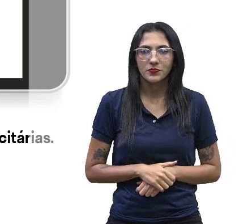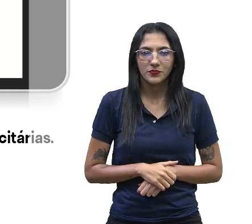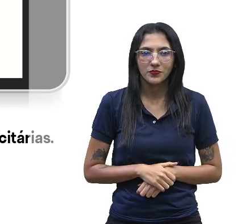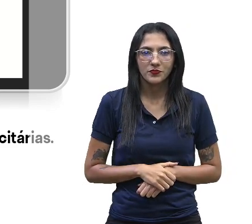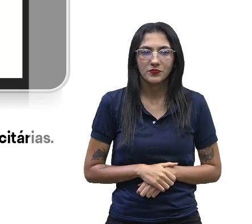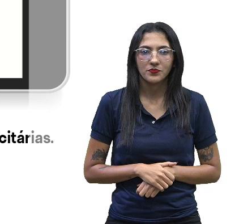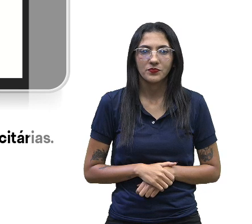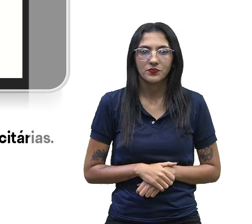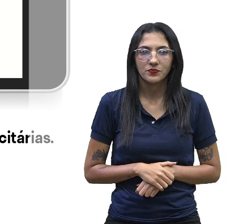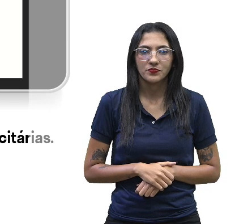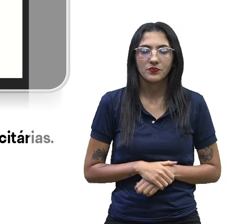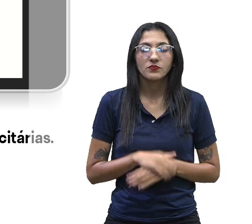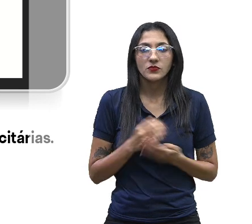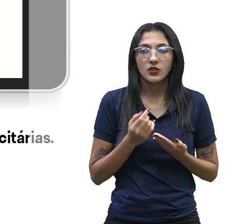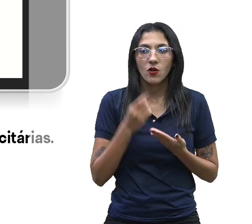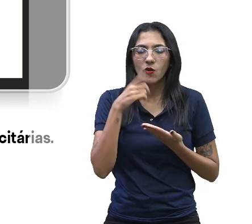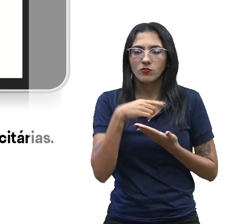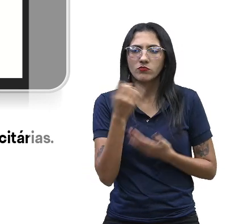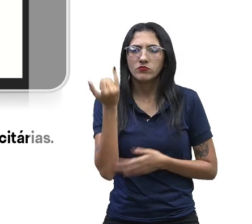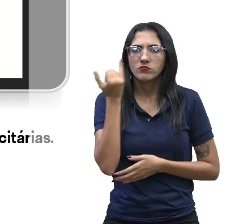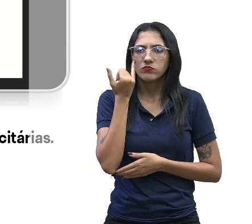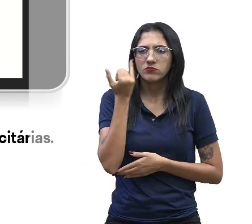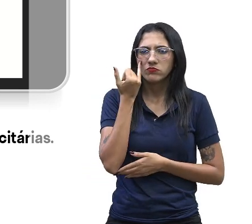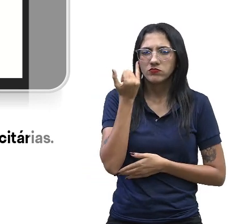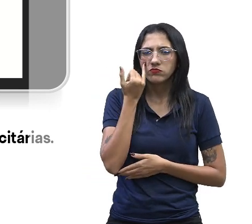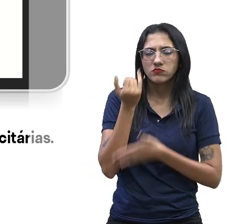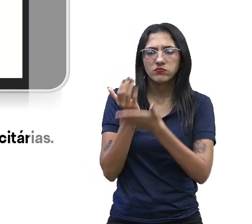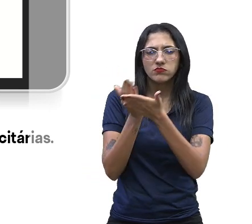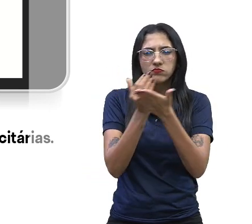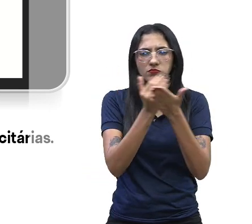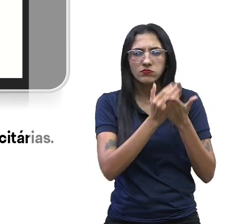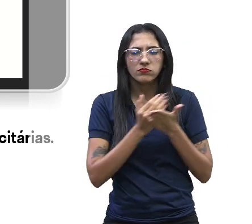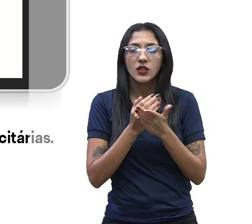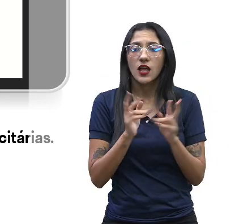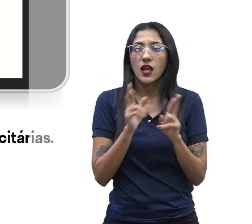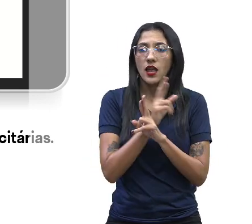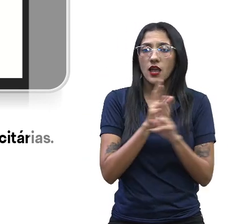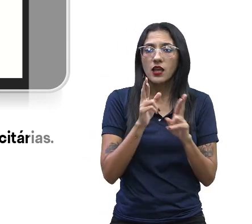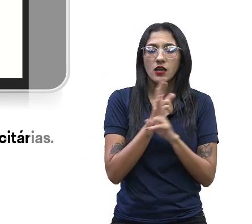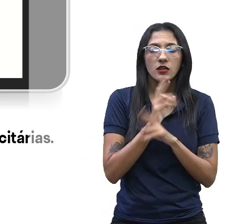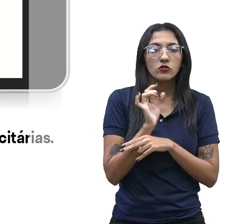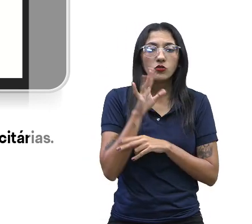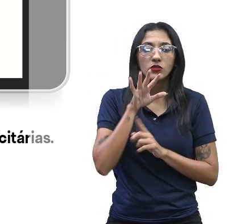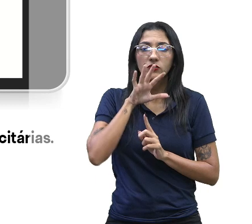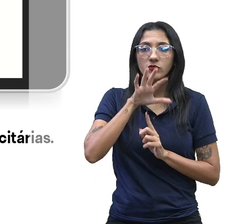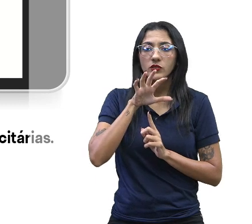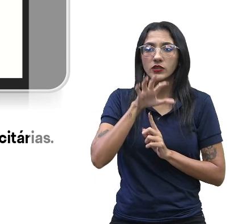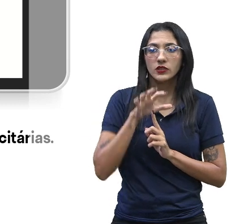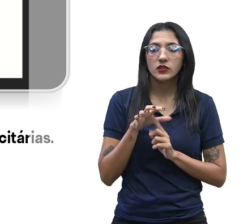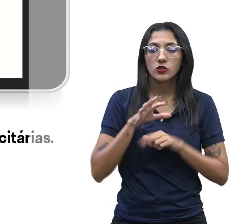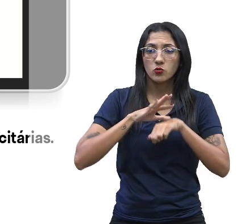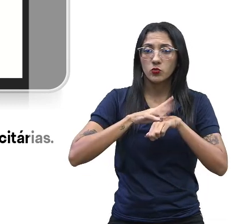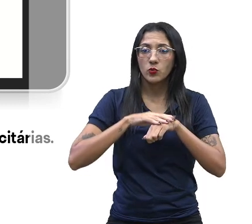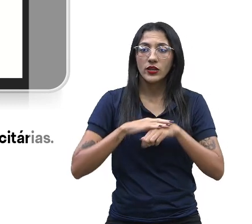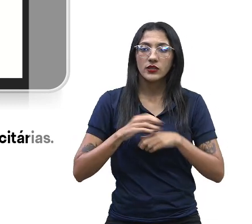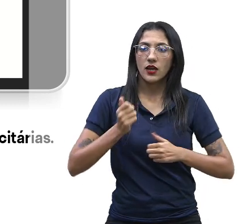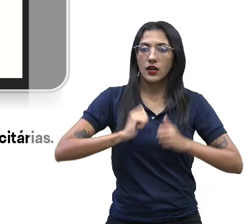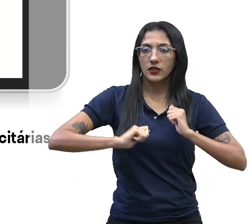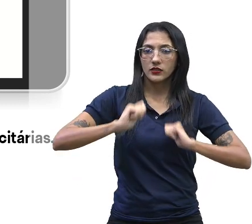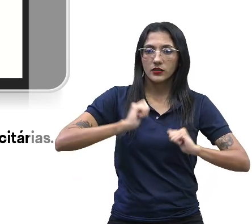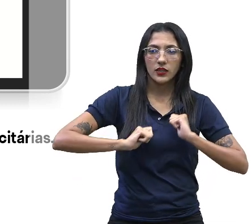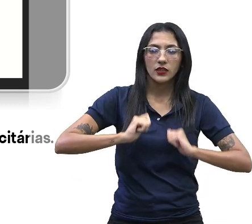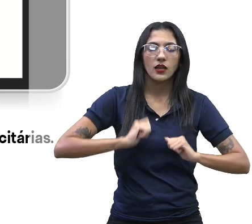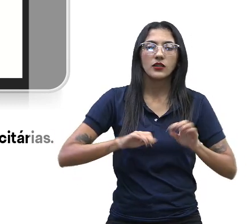das Nações Unidas se relacionam apenas aos efeitos da ansiedade e depressão.